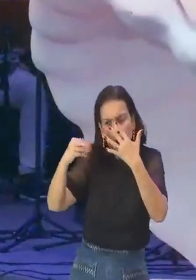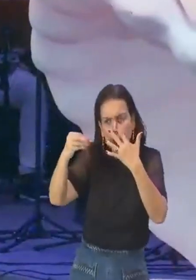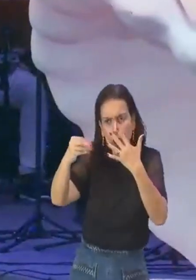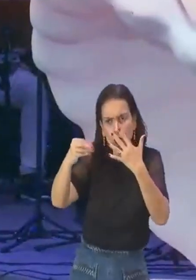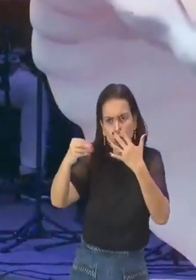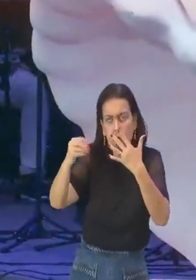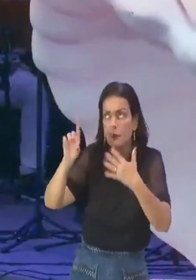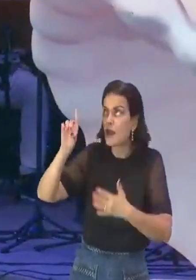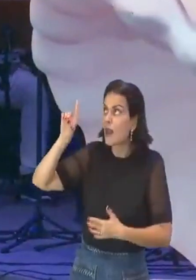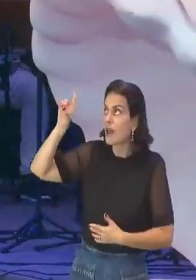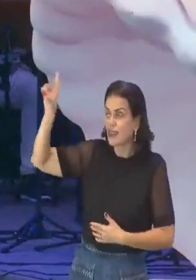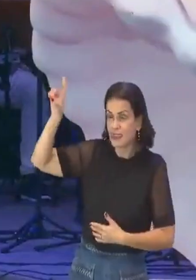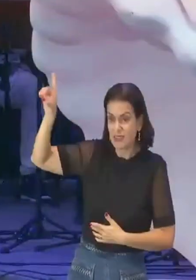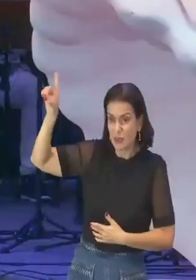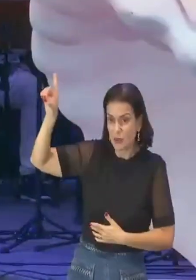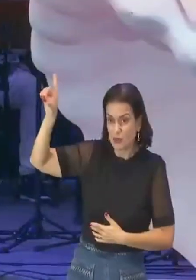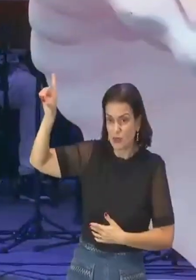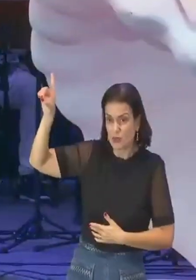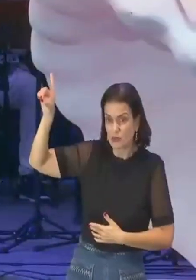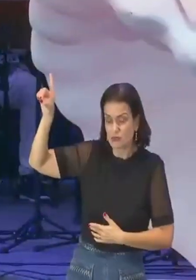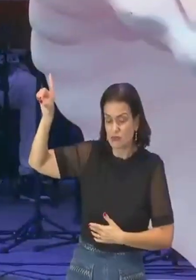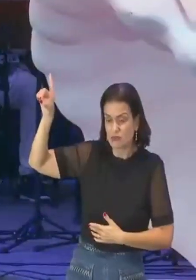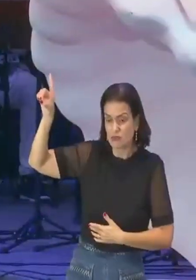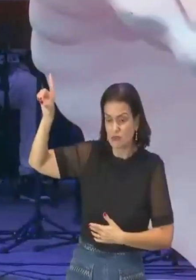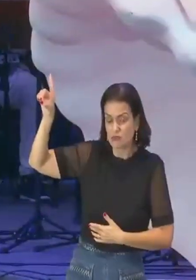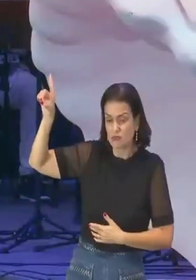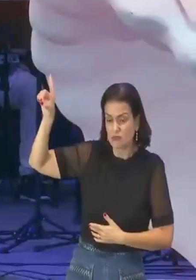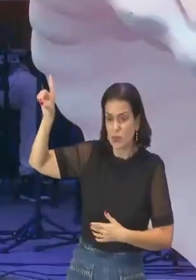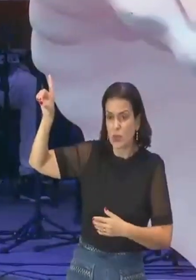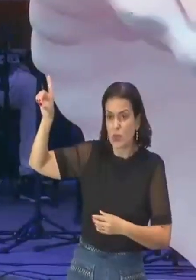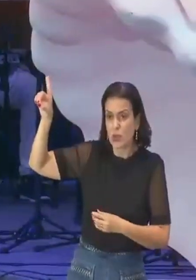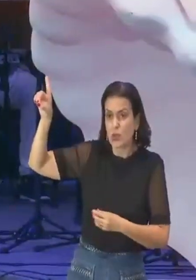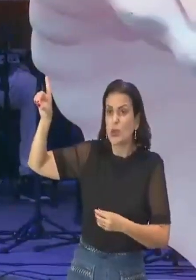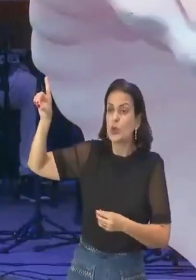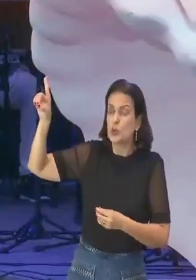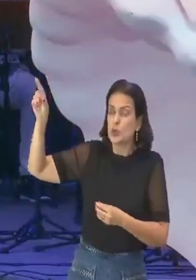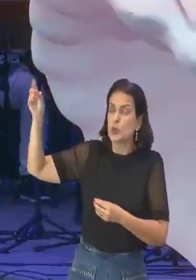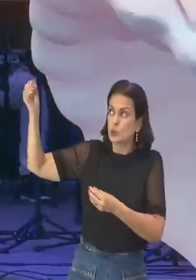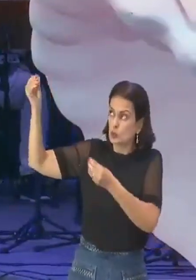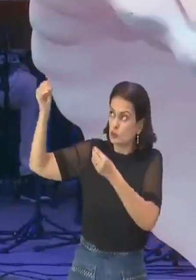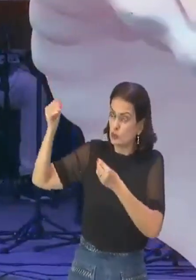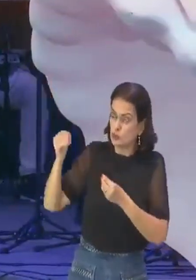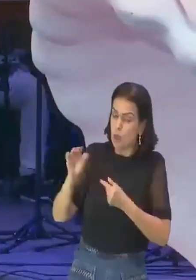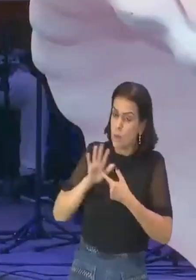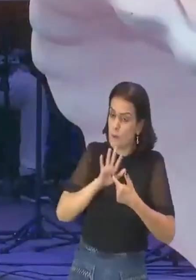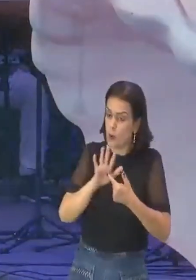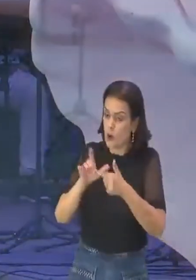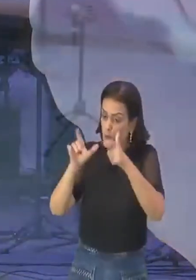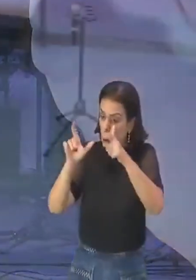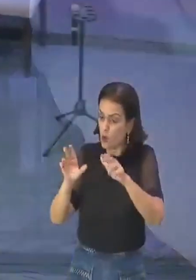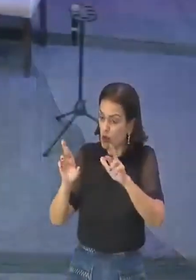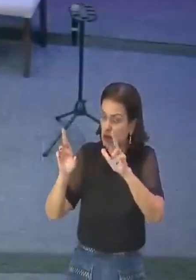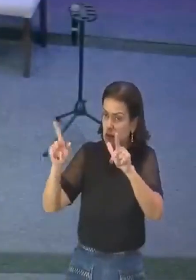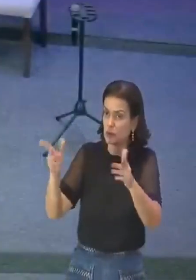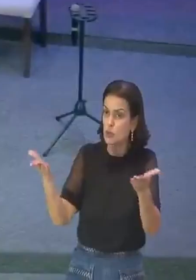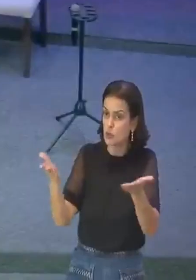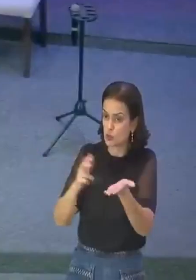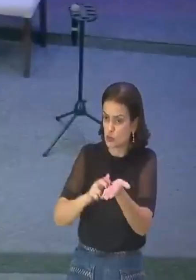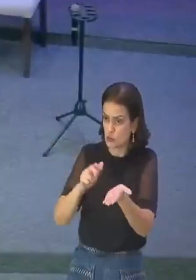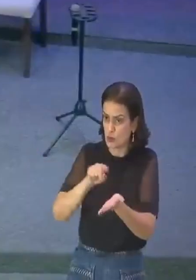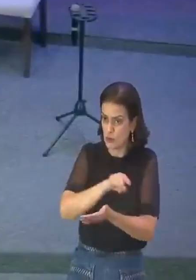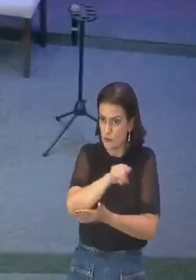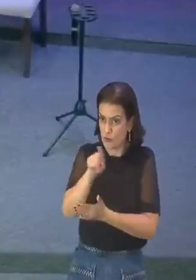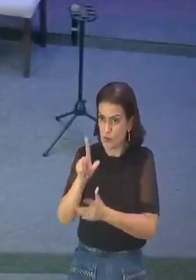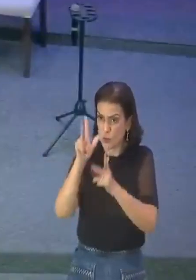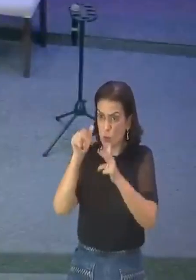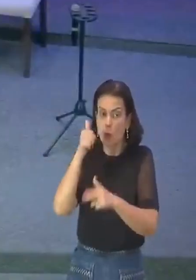que Deus nos coloque num lugar diferente. Que nesta manhã, você